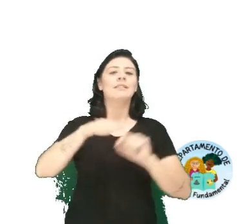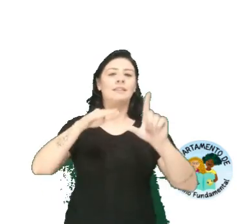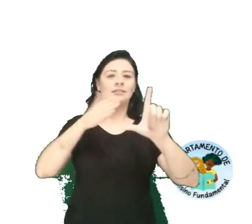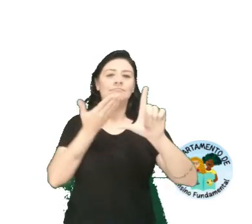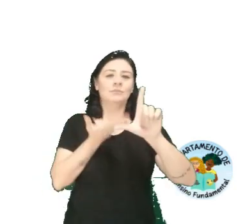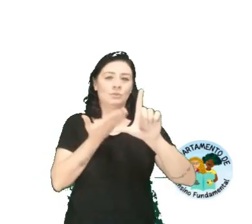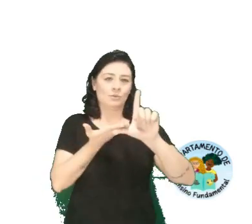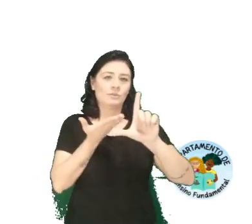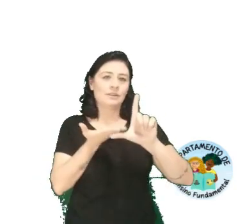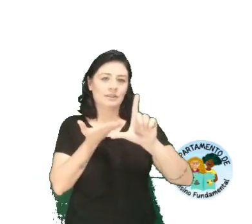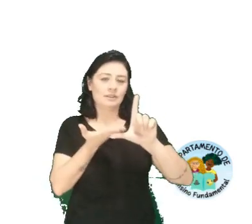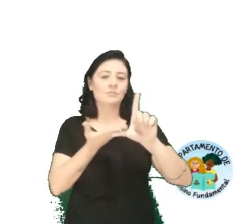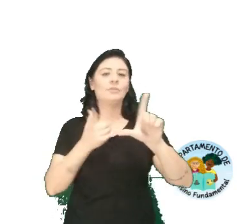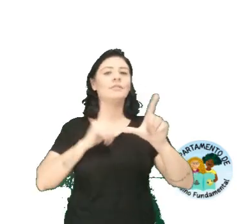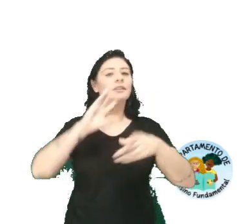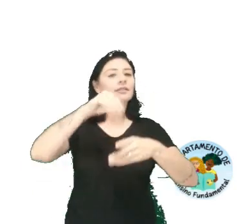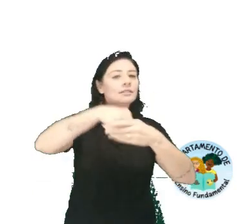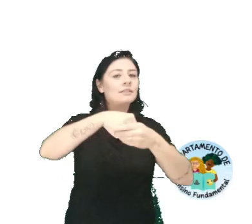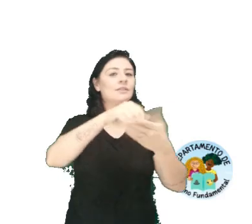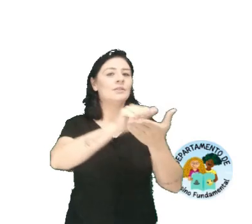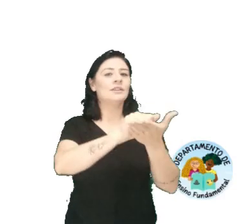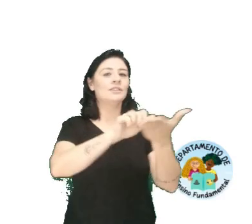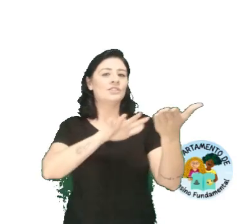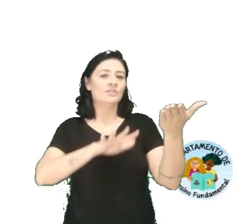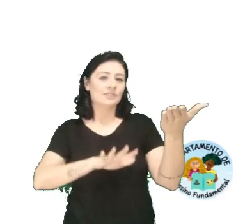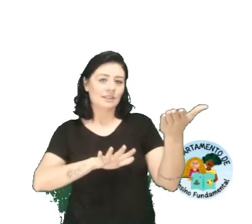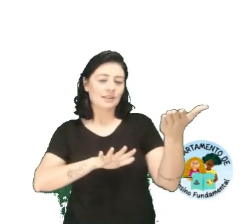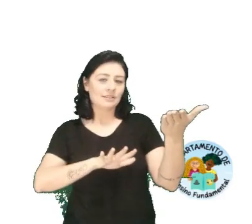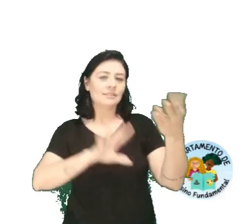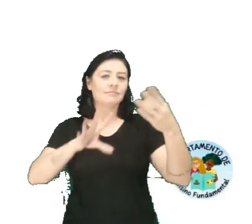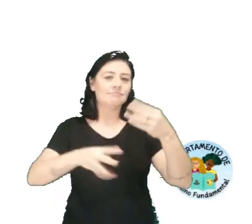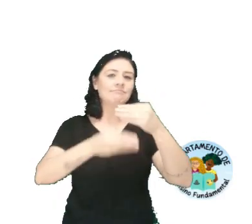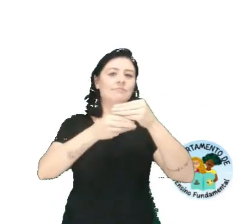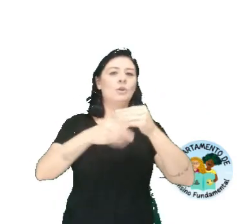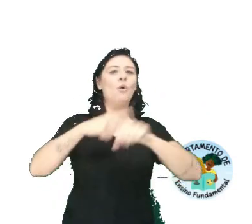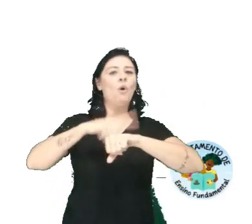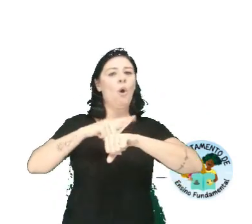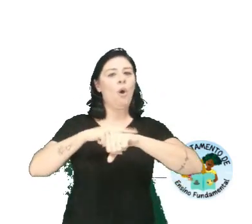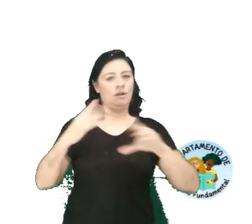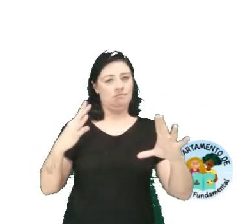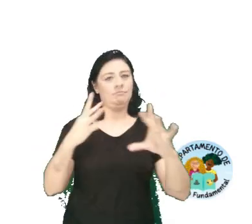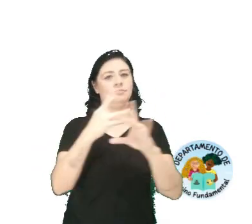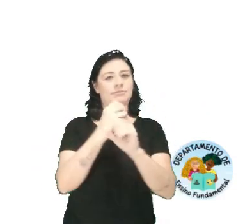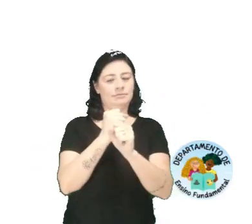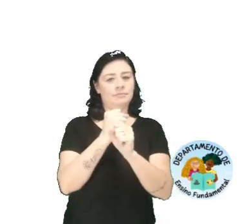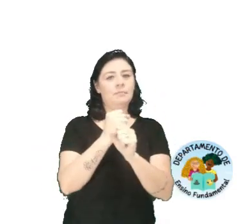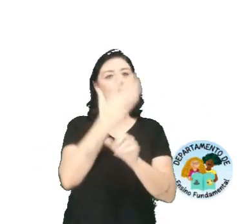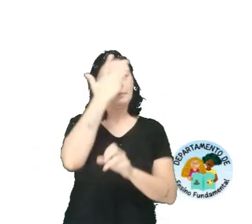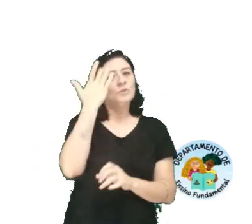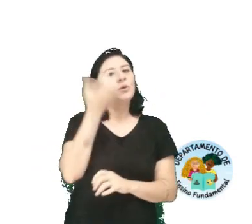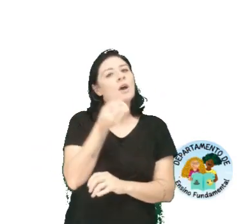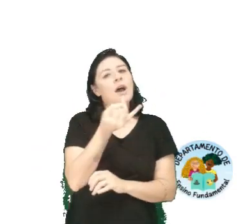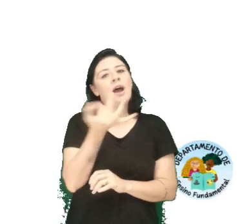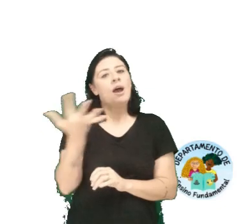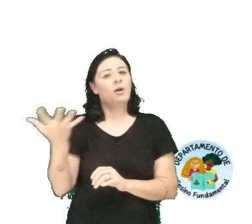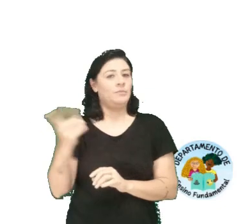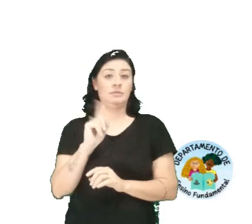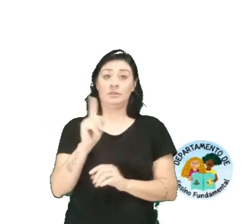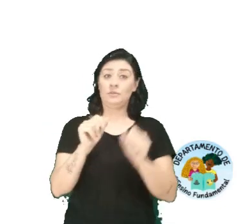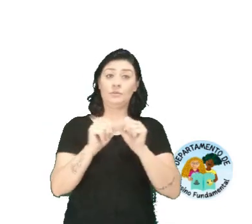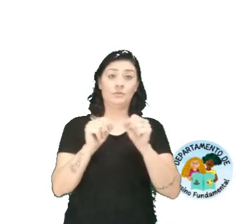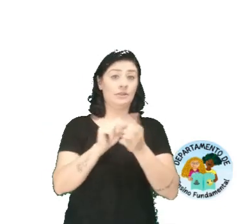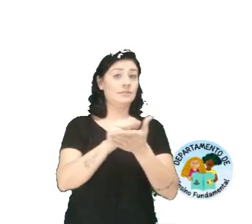Classroom, onde tem as atividades para complementação de carga horária. Teve pessoas ainda que não realizaram da